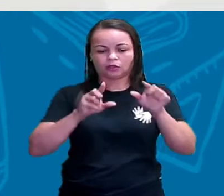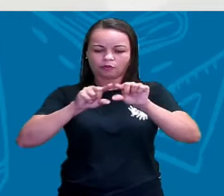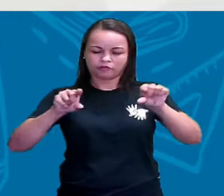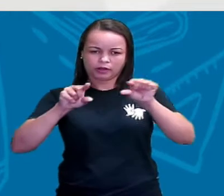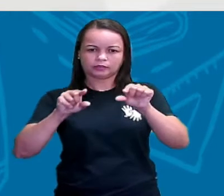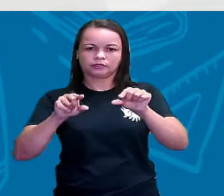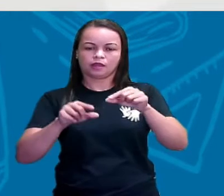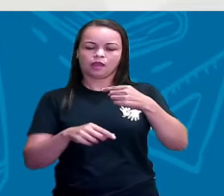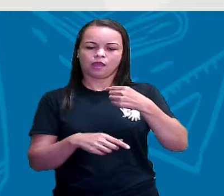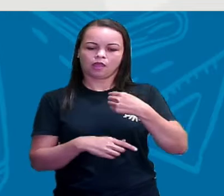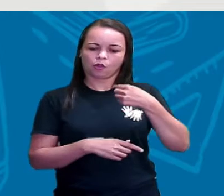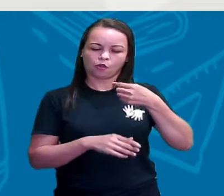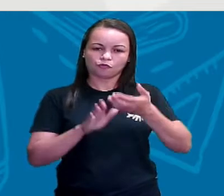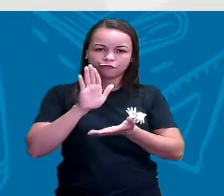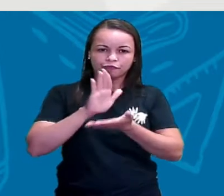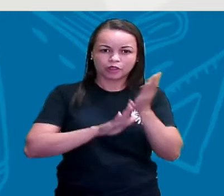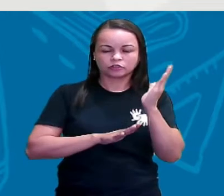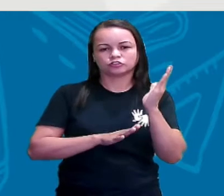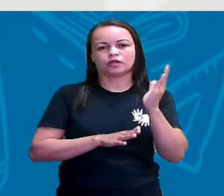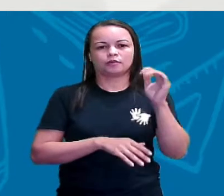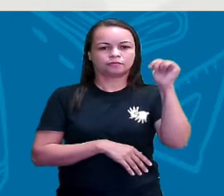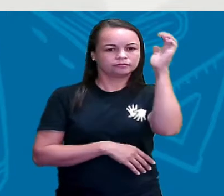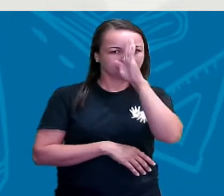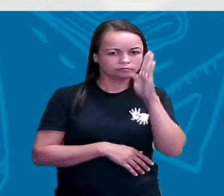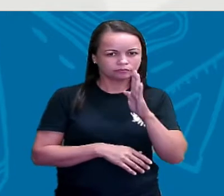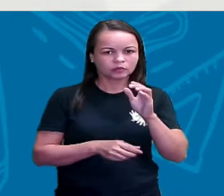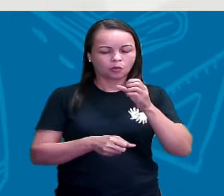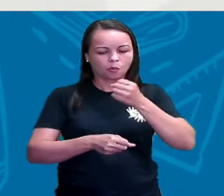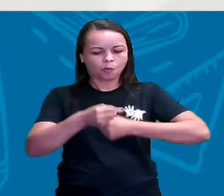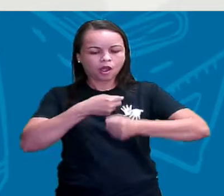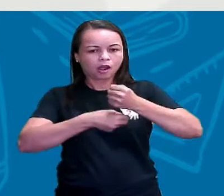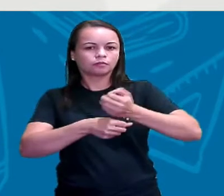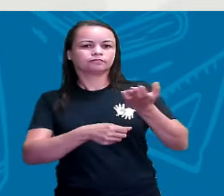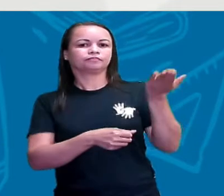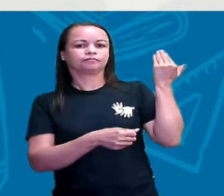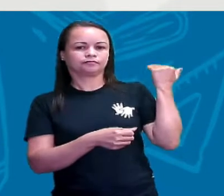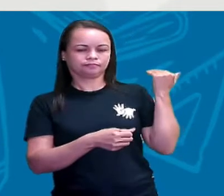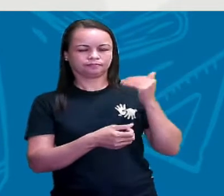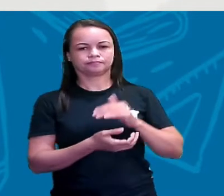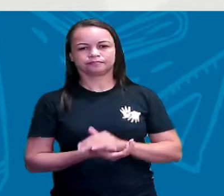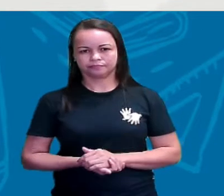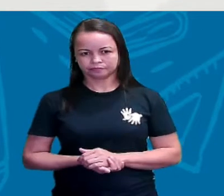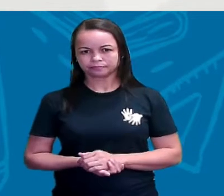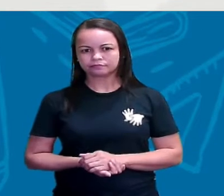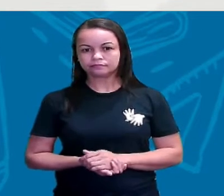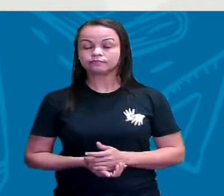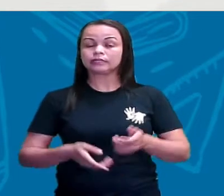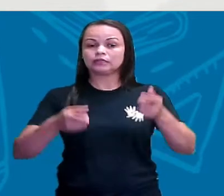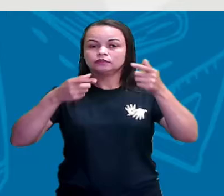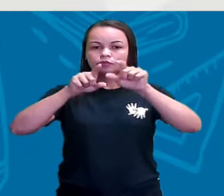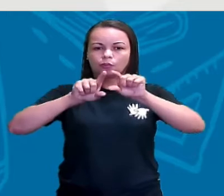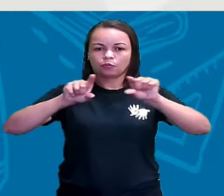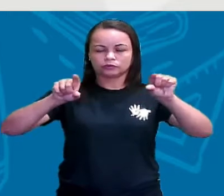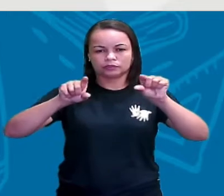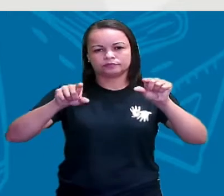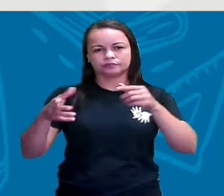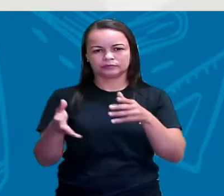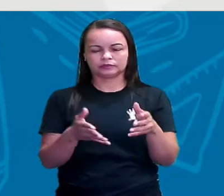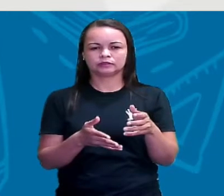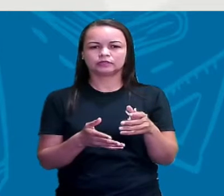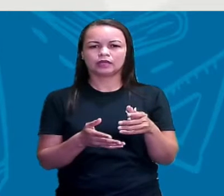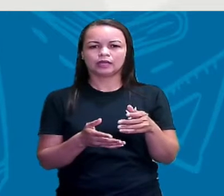passado. Temos outra aí, ó, com last month. They visited their uncle last month. Ou seja,